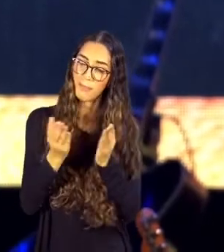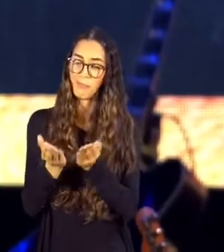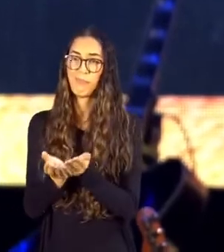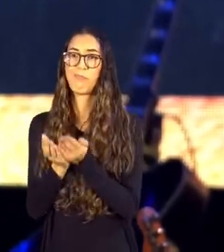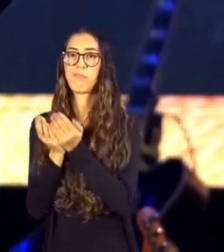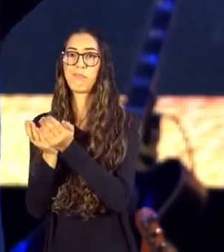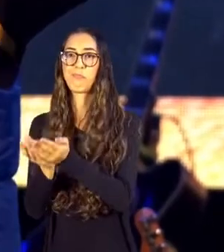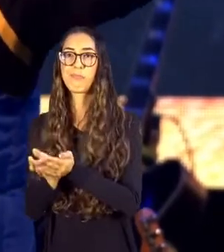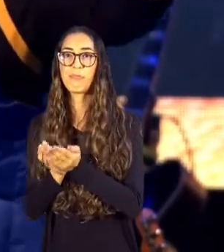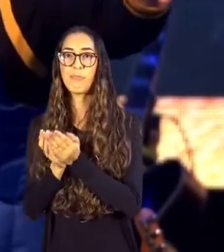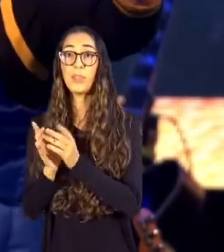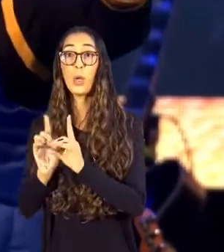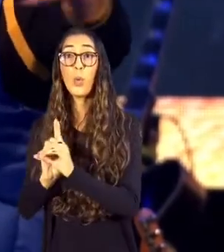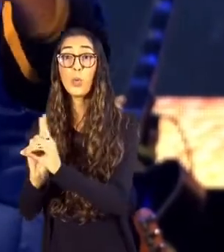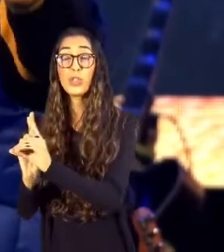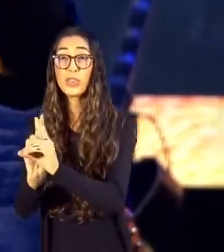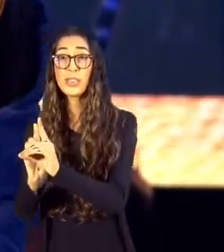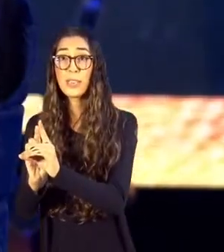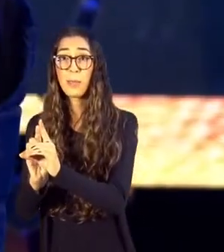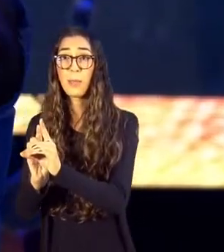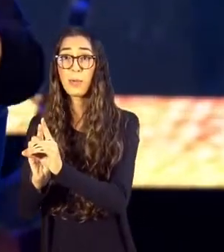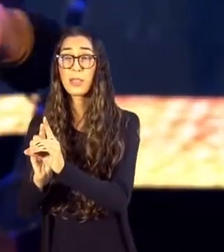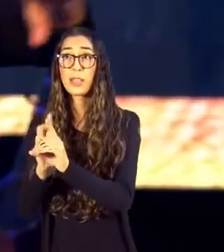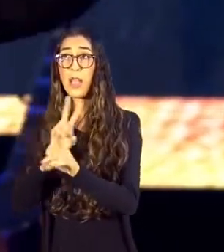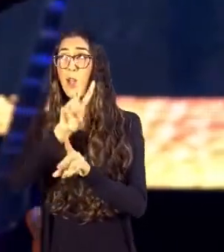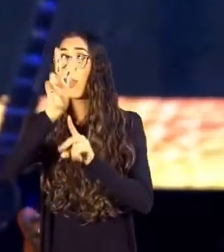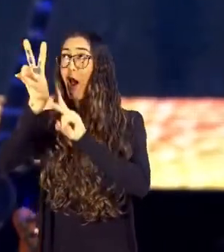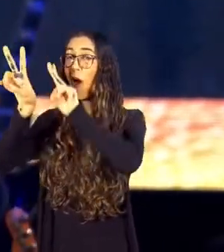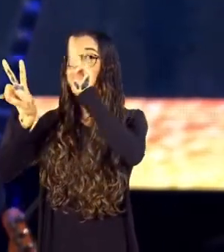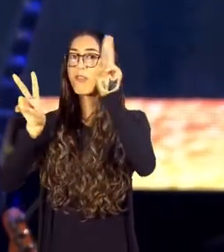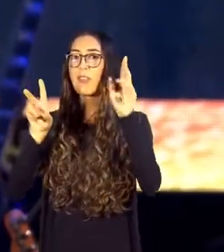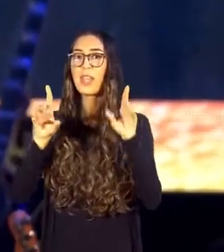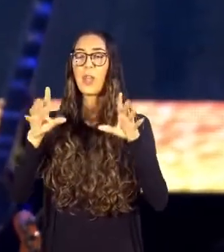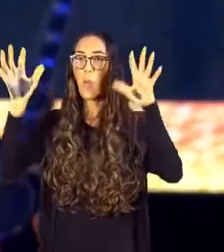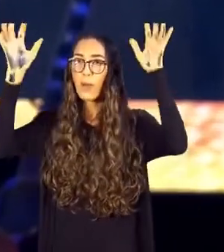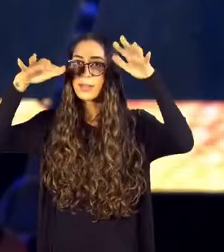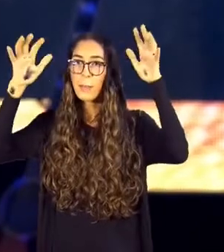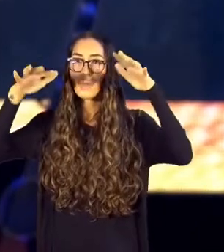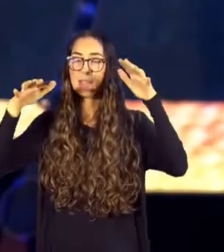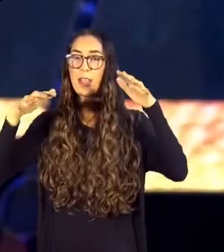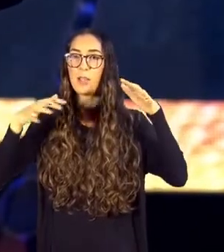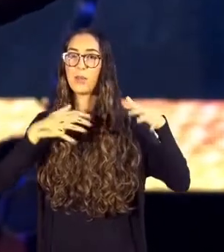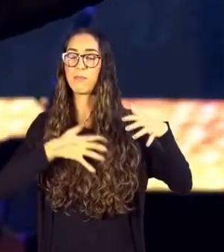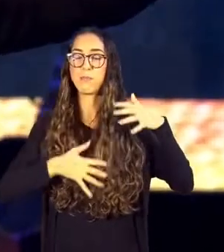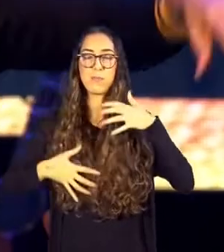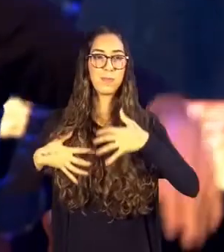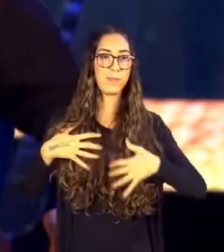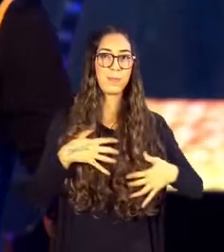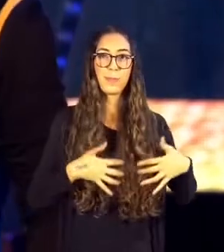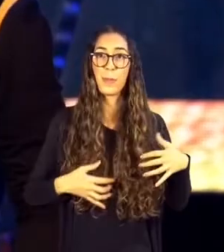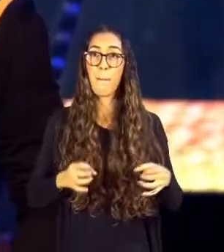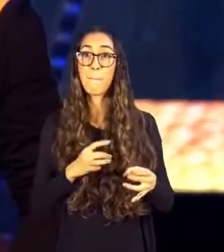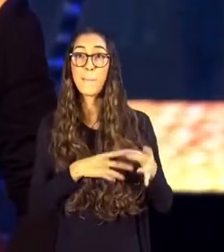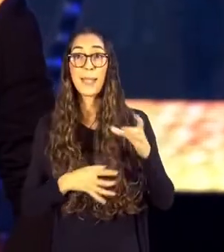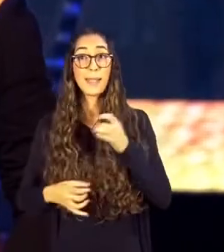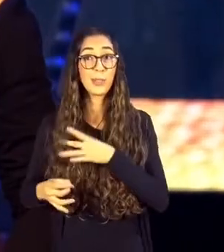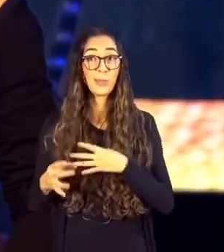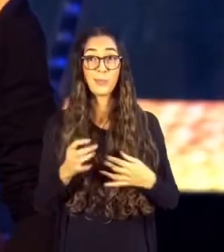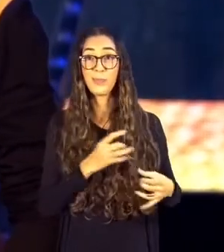Se aqui eu e você temos o poder que foi dado através de Jesus para dizer para a nossa vida, os problemas da nossa vida, dizer assim: calma,